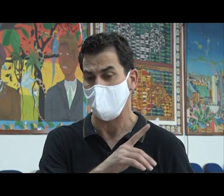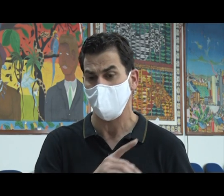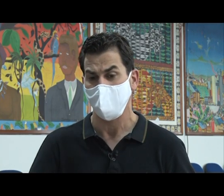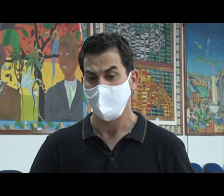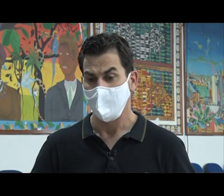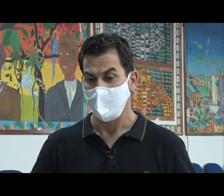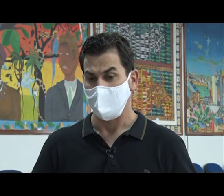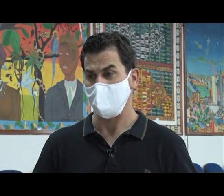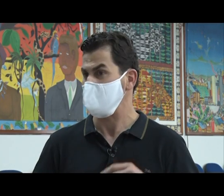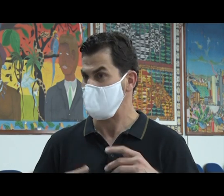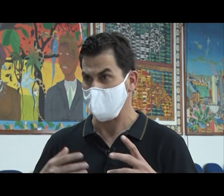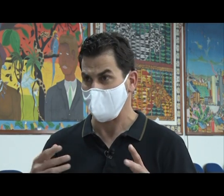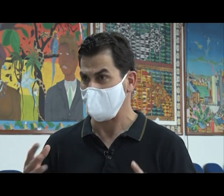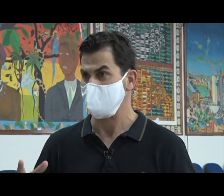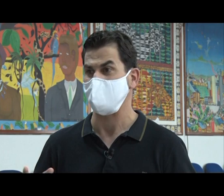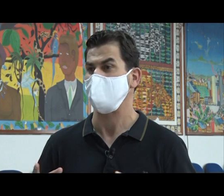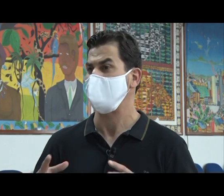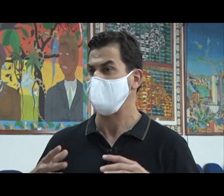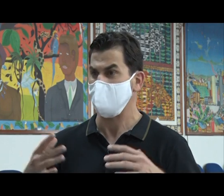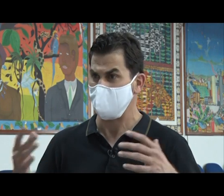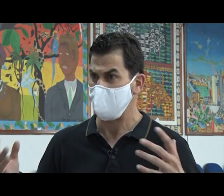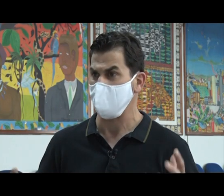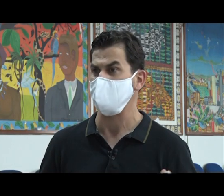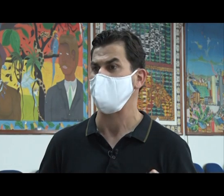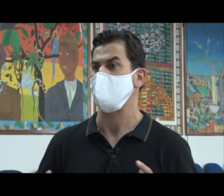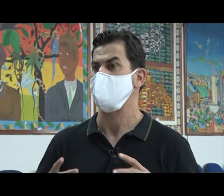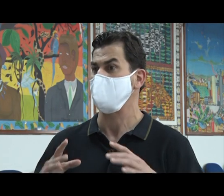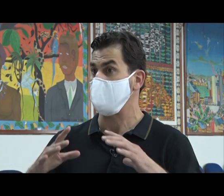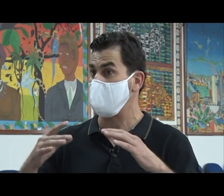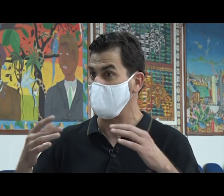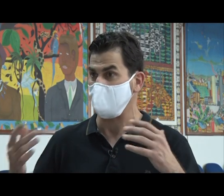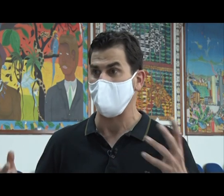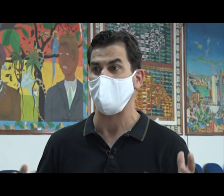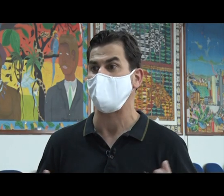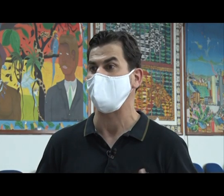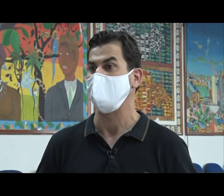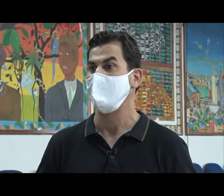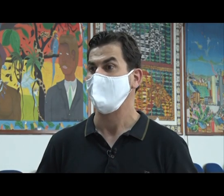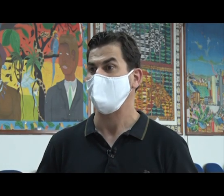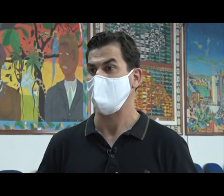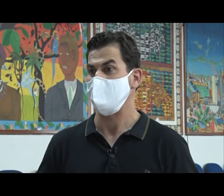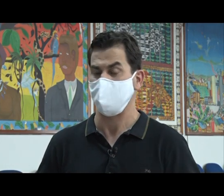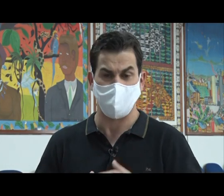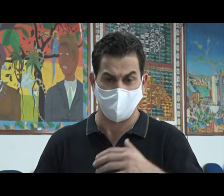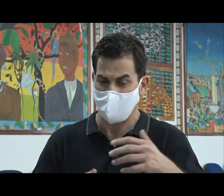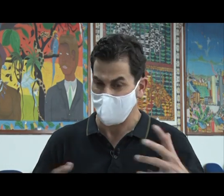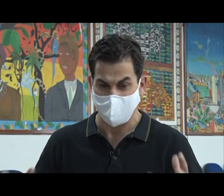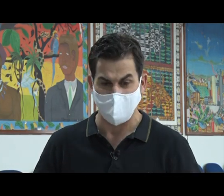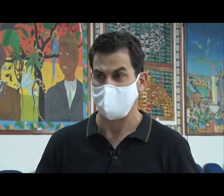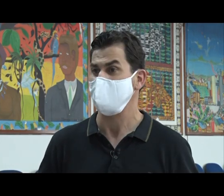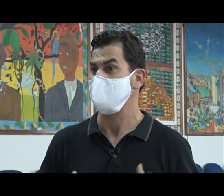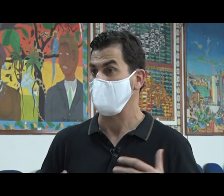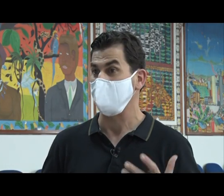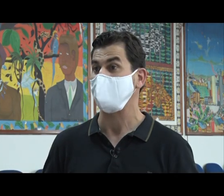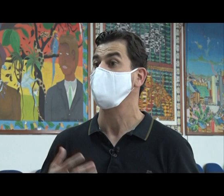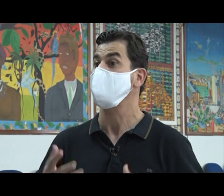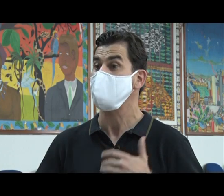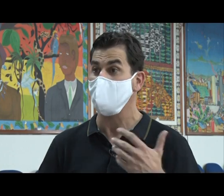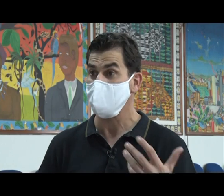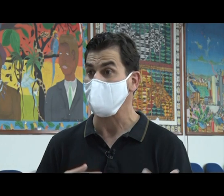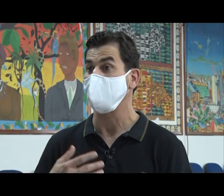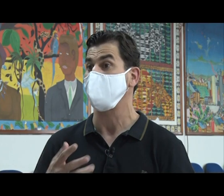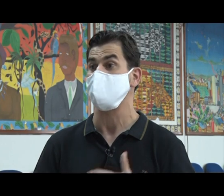no bairro, e a gente chegou na casa dele, ele recebeu a gente numa biblioteca, pediu para a gente sentar, se